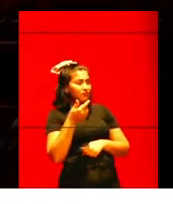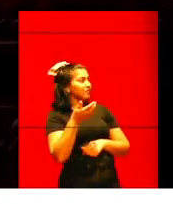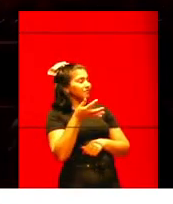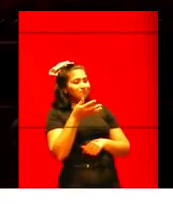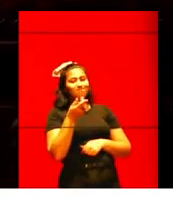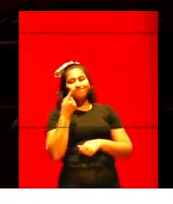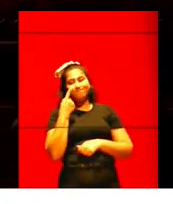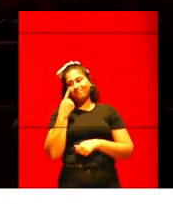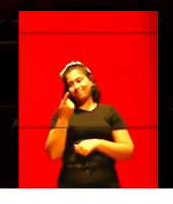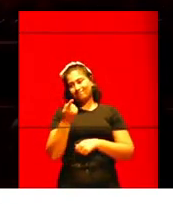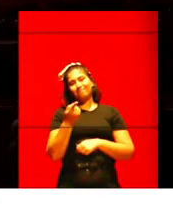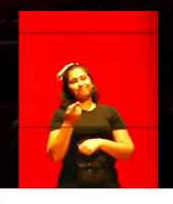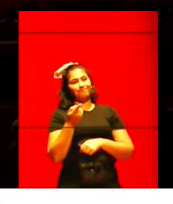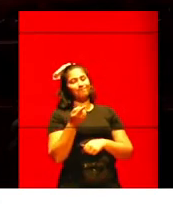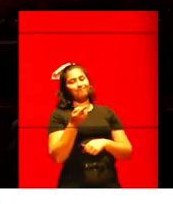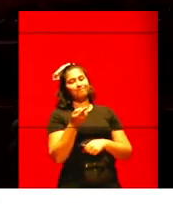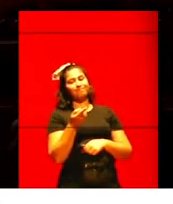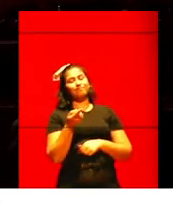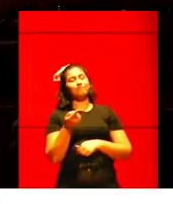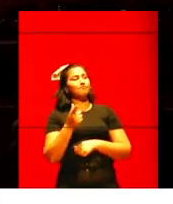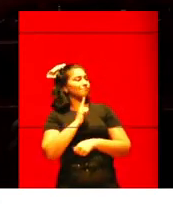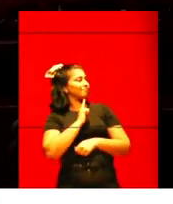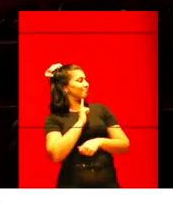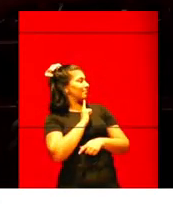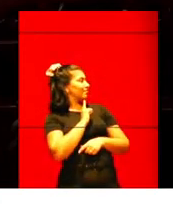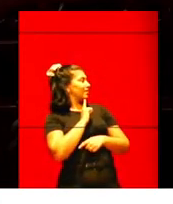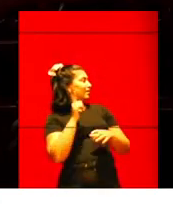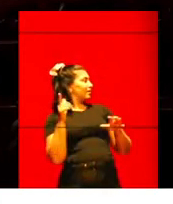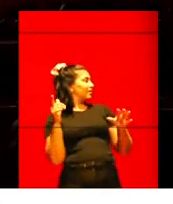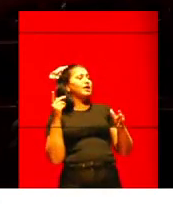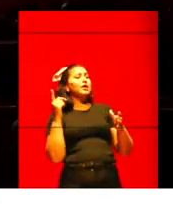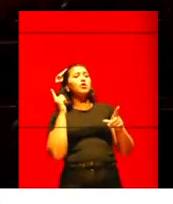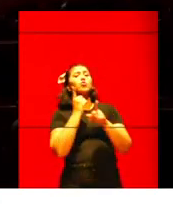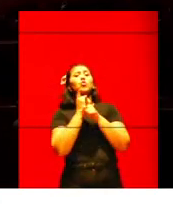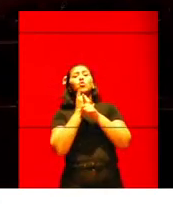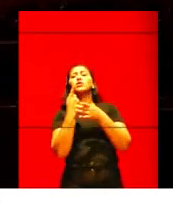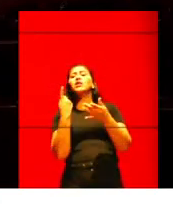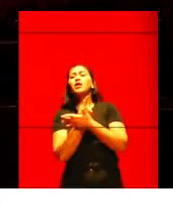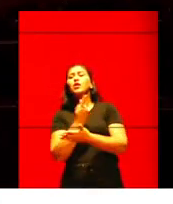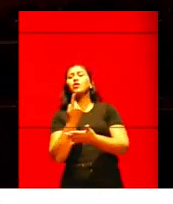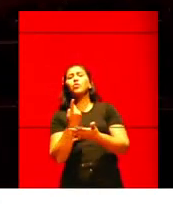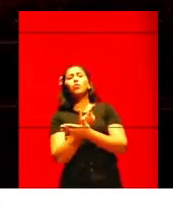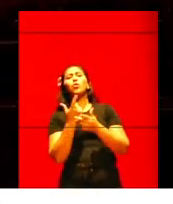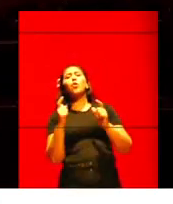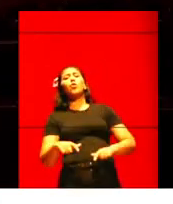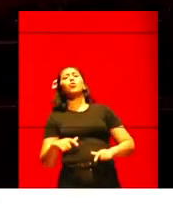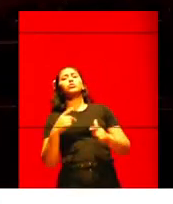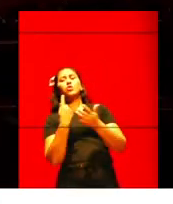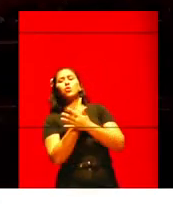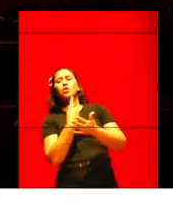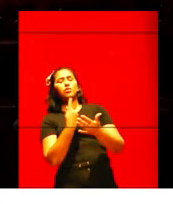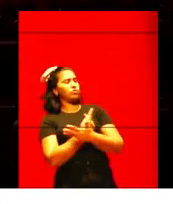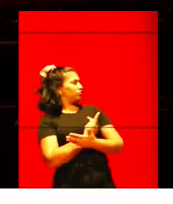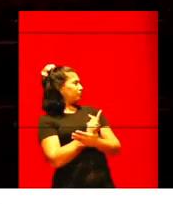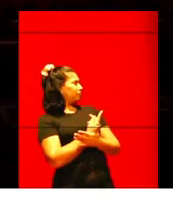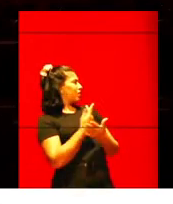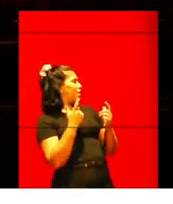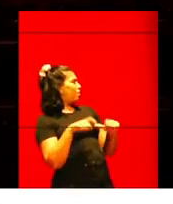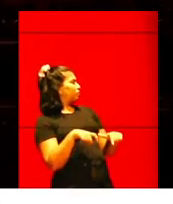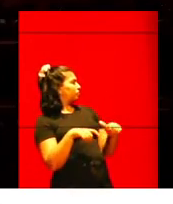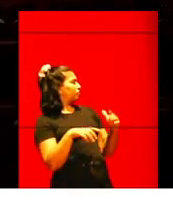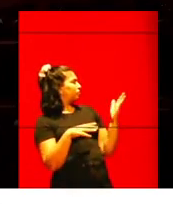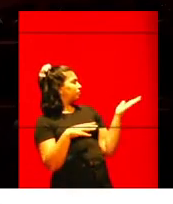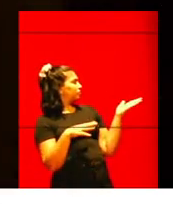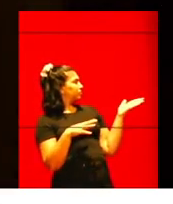Vocês viram bem aqui que tem bem aqui, ó. Encontre o erro. Qual é o erro desse composto aí, pessoal?